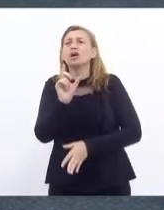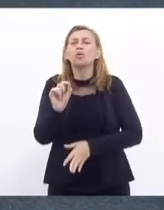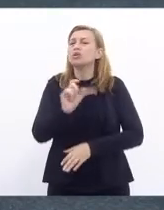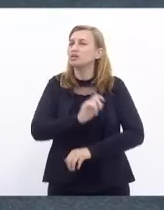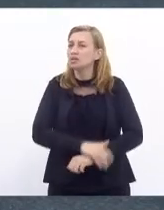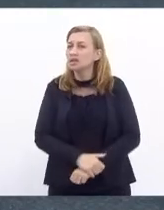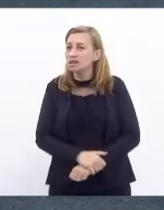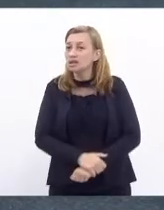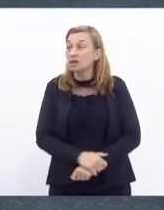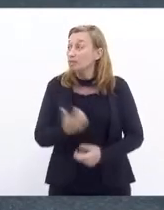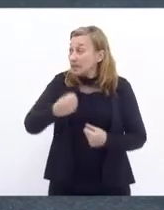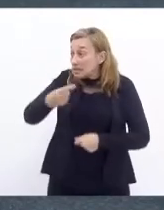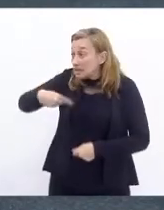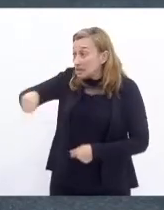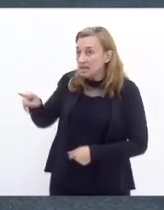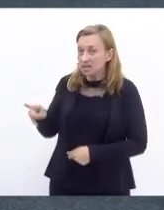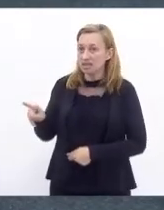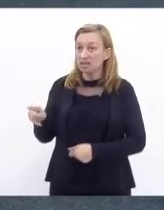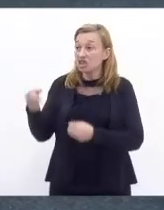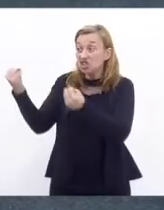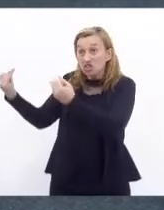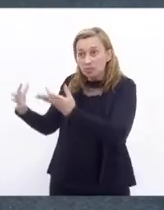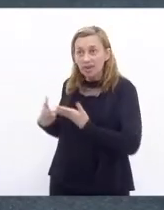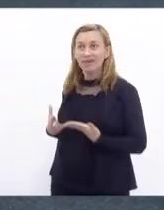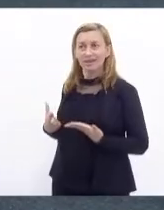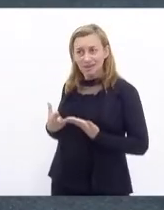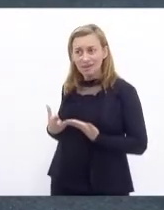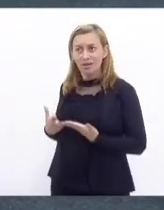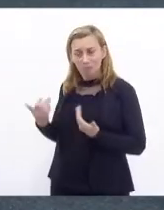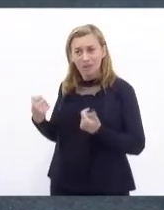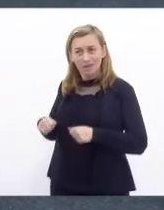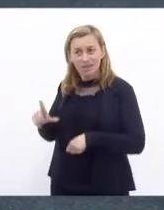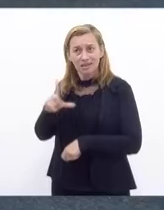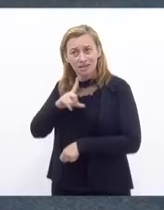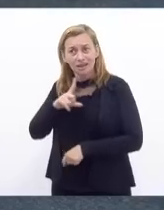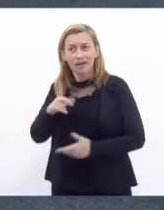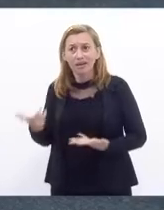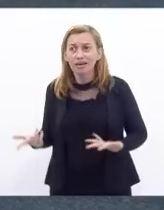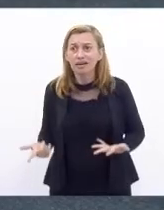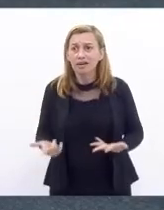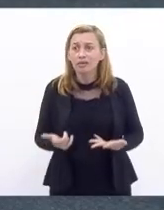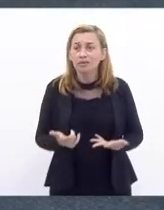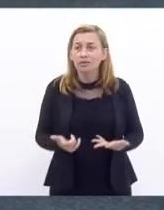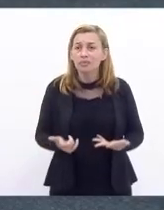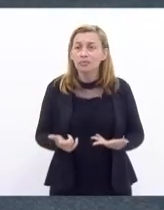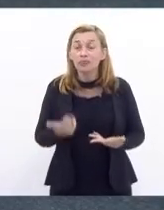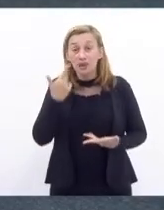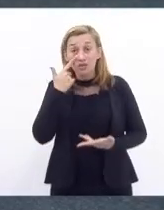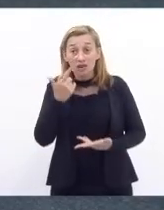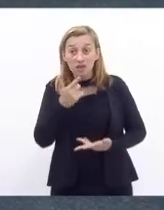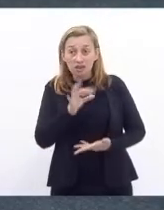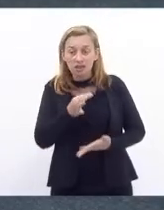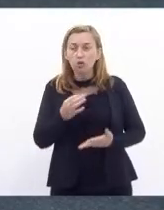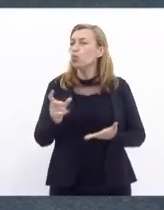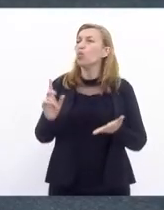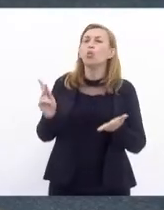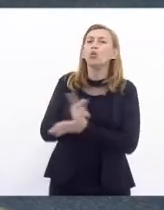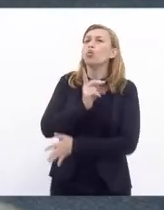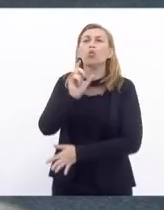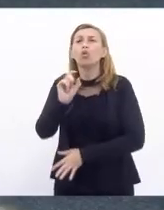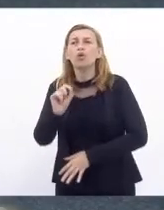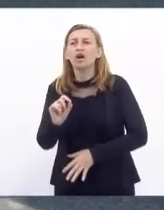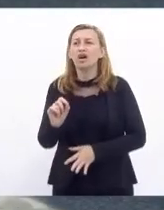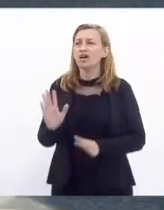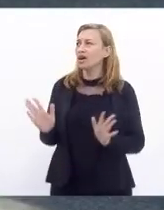gente precisa aí de explicações, a gente precisa que apure os fatos. O que que acontece? É um